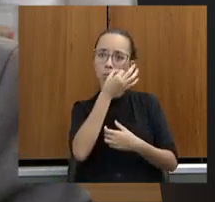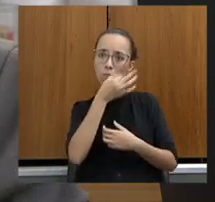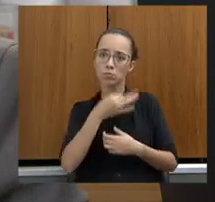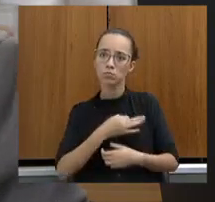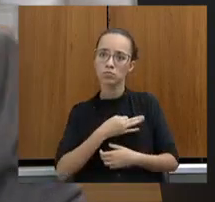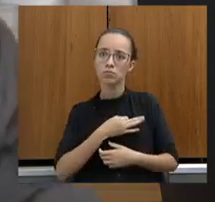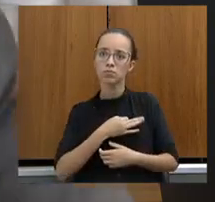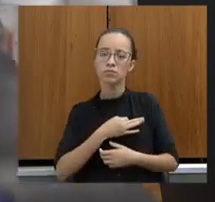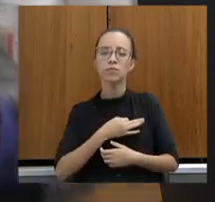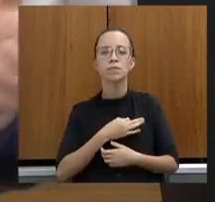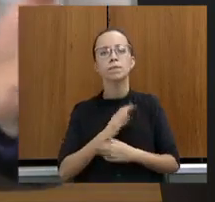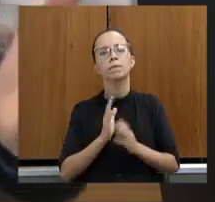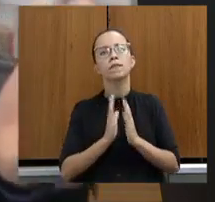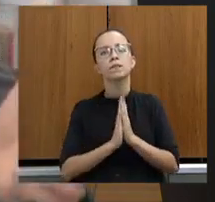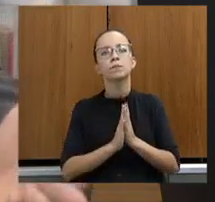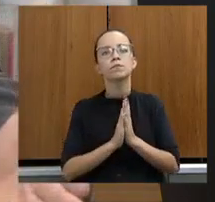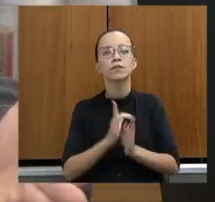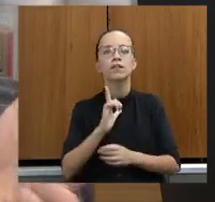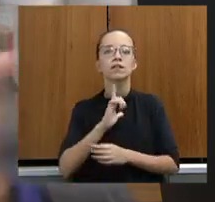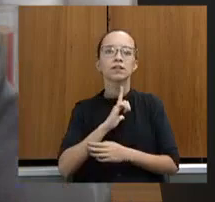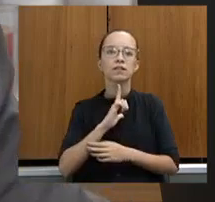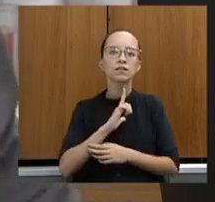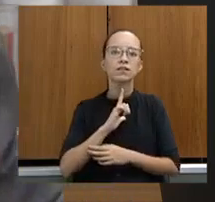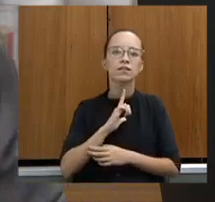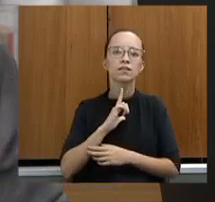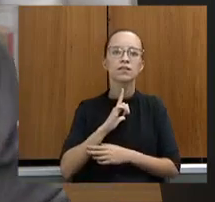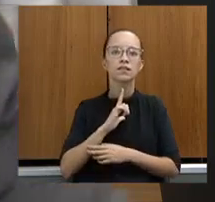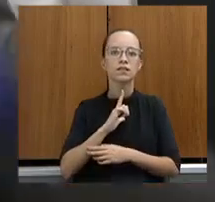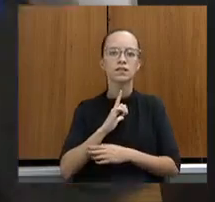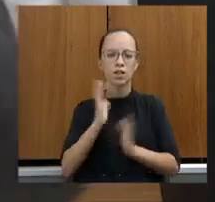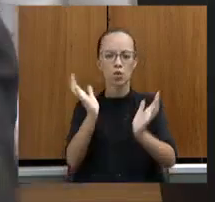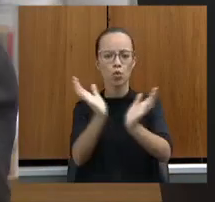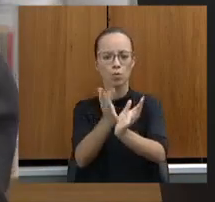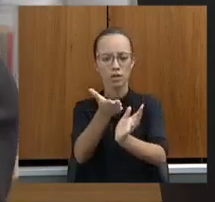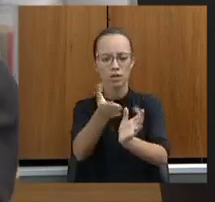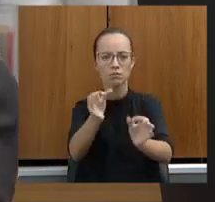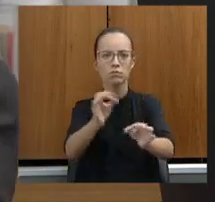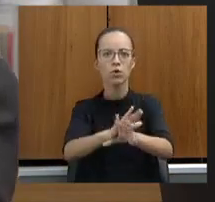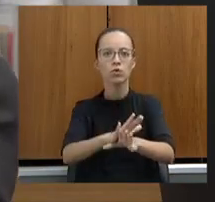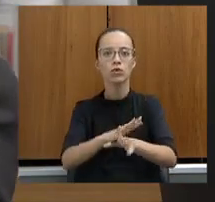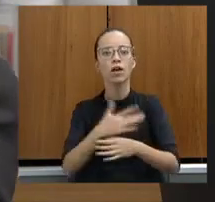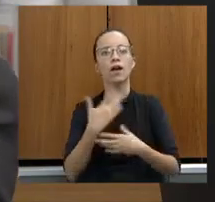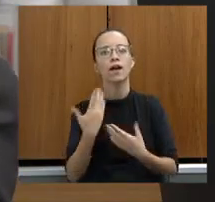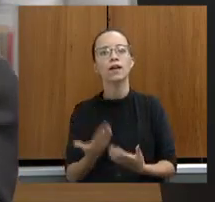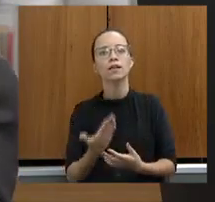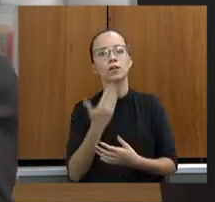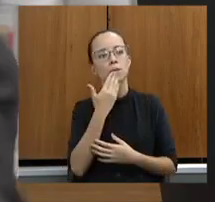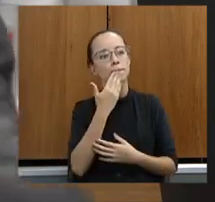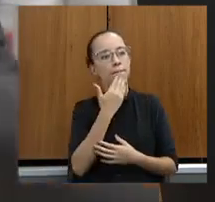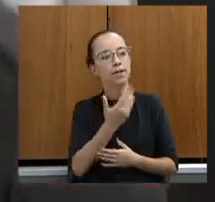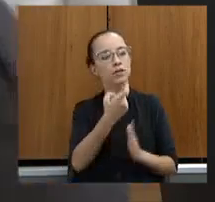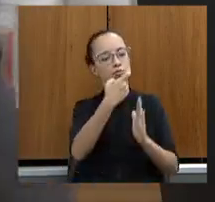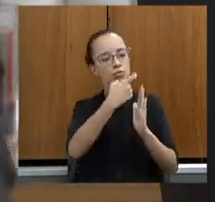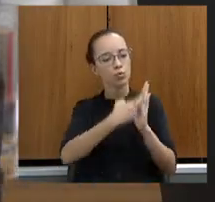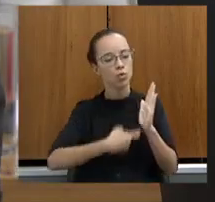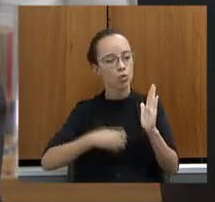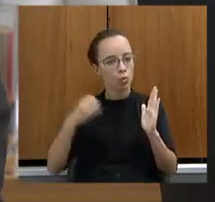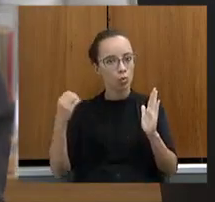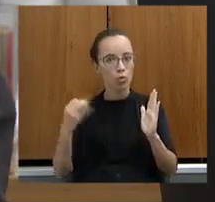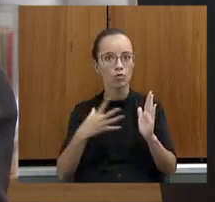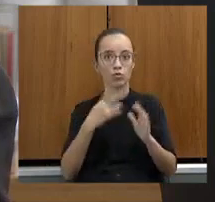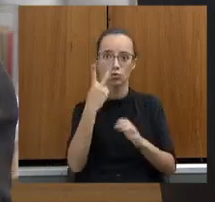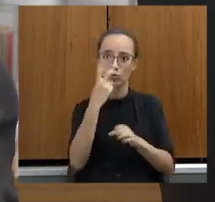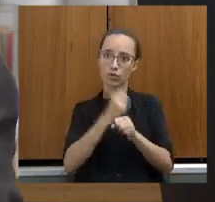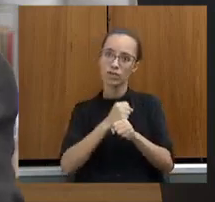efetivo pelo amor de Deus ela tem uma força aqui pronta aí eu faço outro eu faço outro edital dois